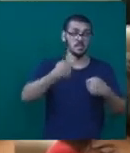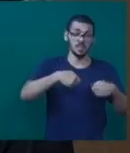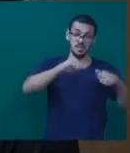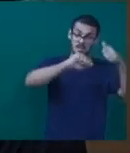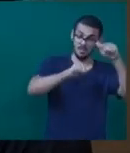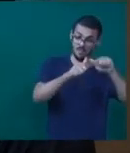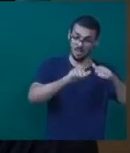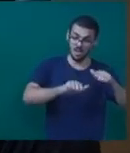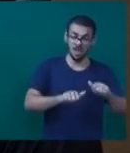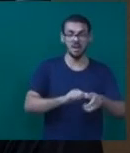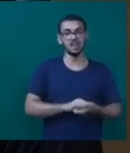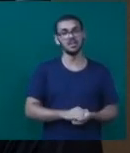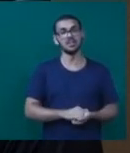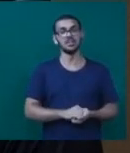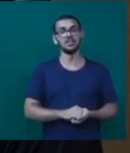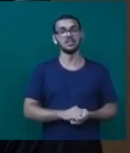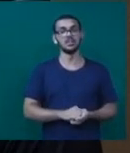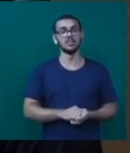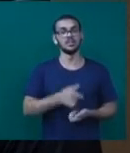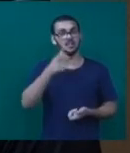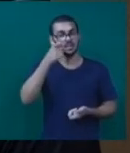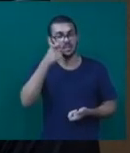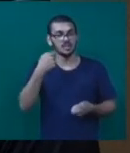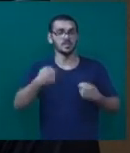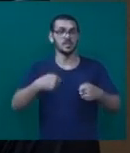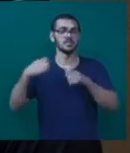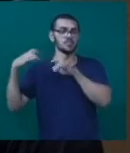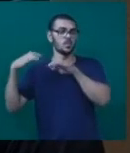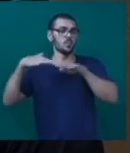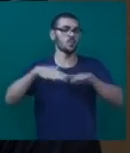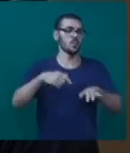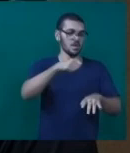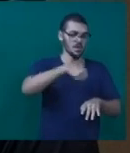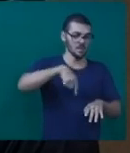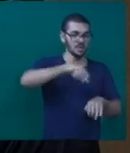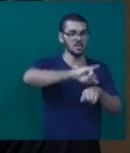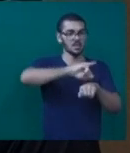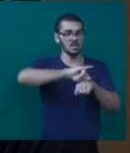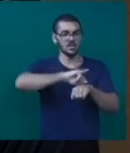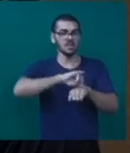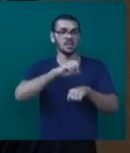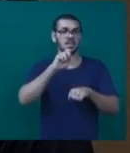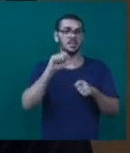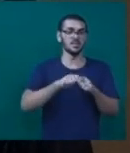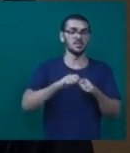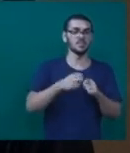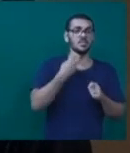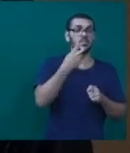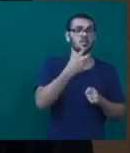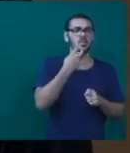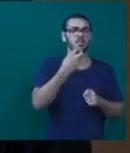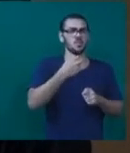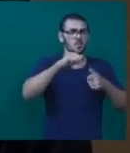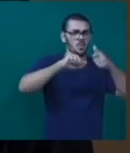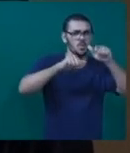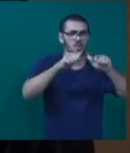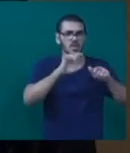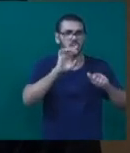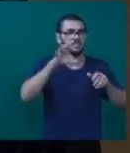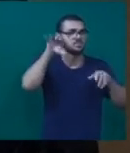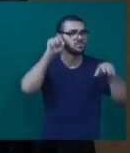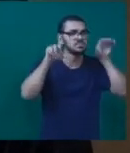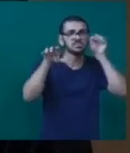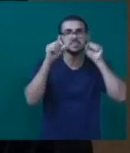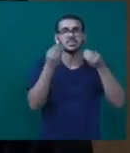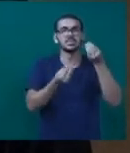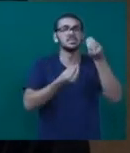seletivo. Os interessados, eles comparecem à nossa sede e realizam teste de vocal. O teste vocal é só para a gente ouvir e perceber